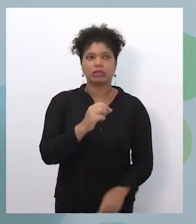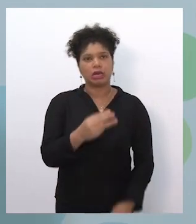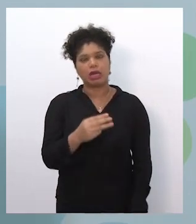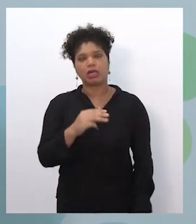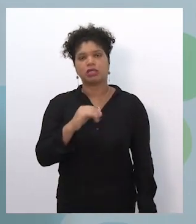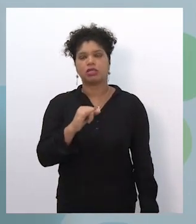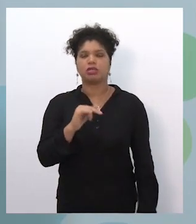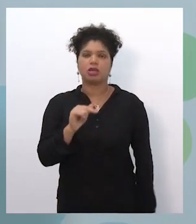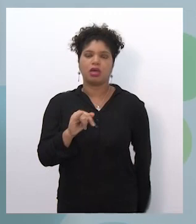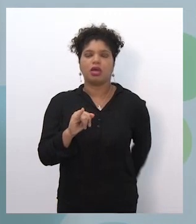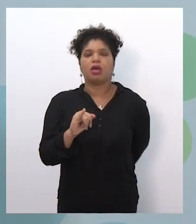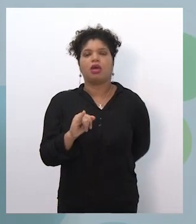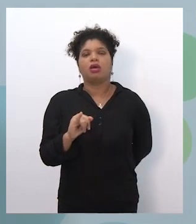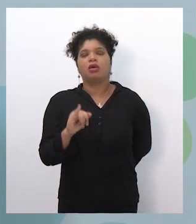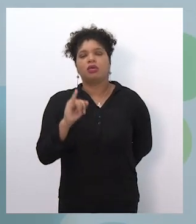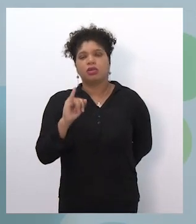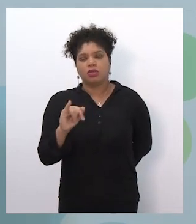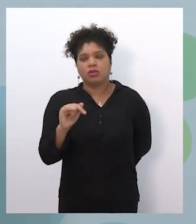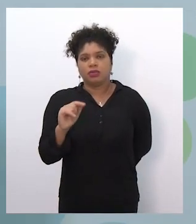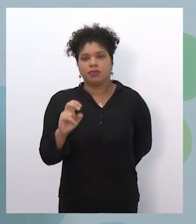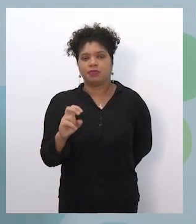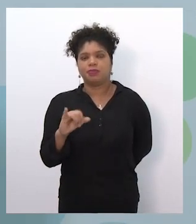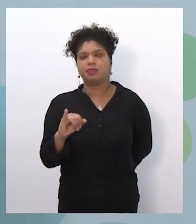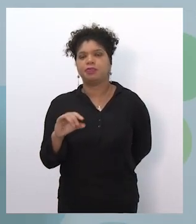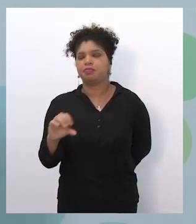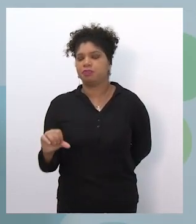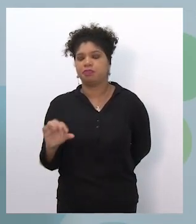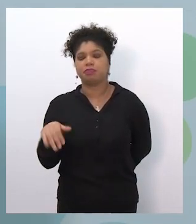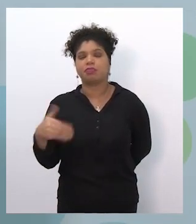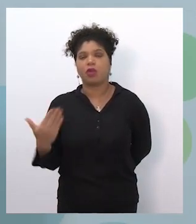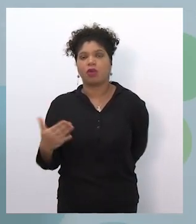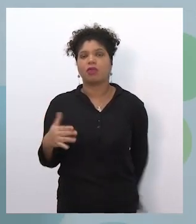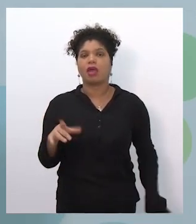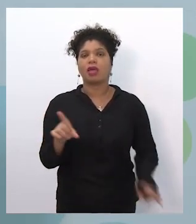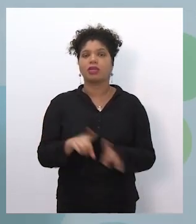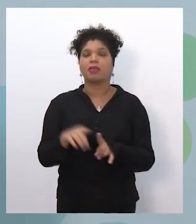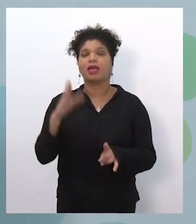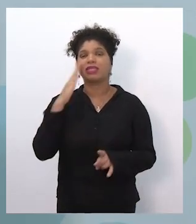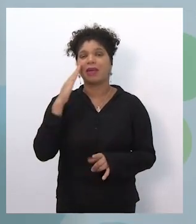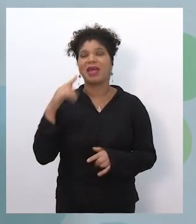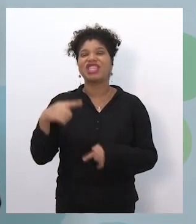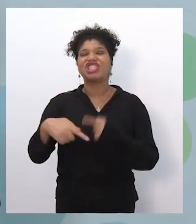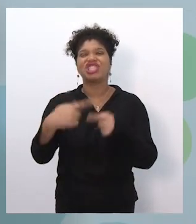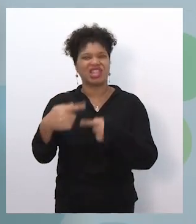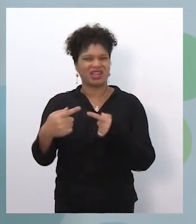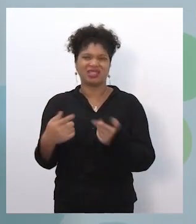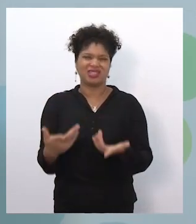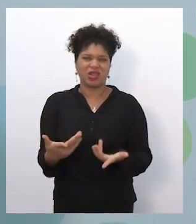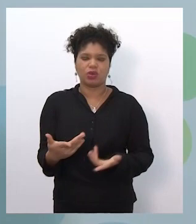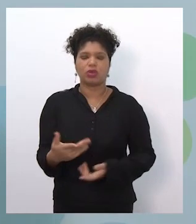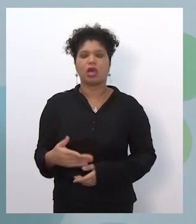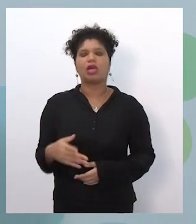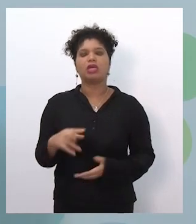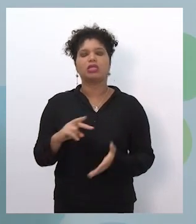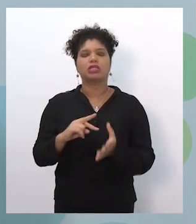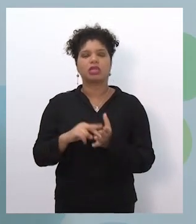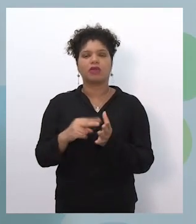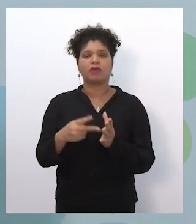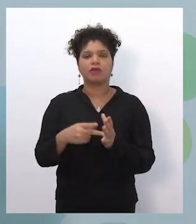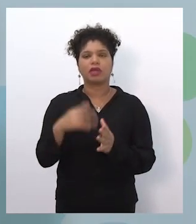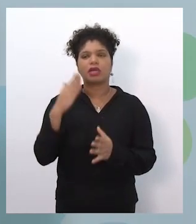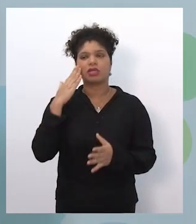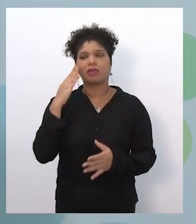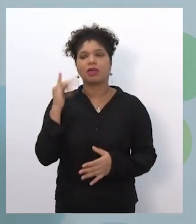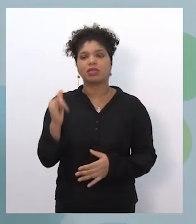i7, i5, e vai ter a geração. A geração foi o que nós falamos lá no começo do exemplo, né? Que o Rodrigo até pegou o